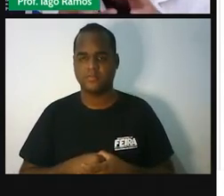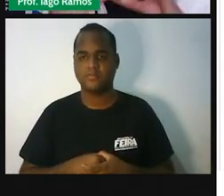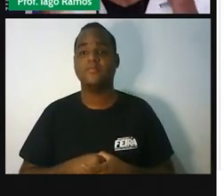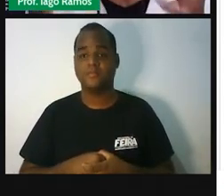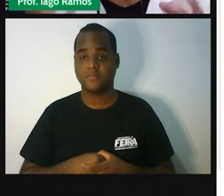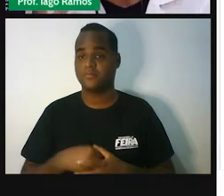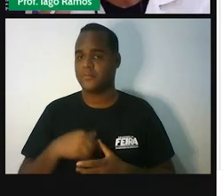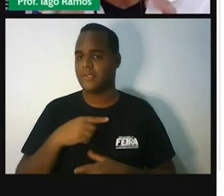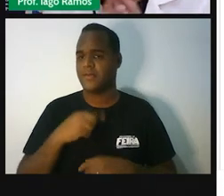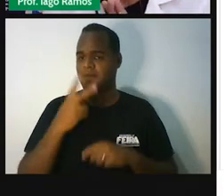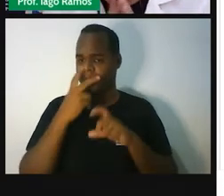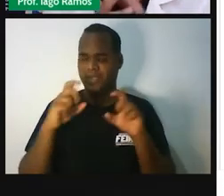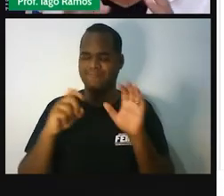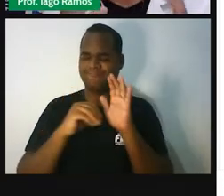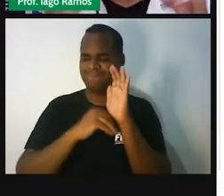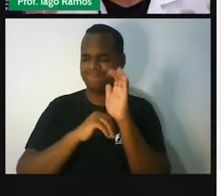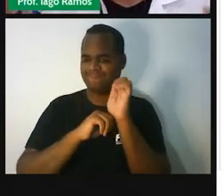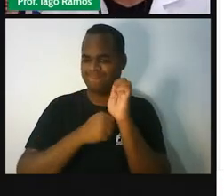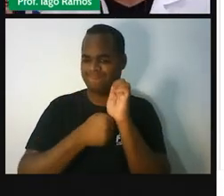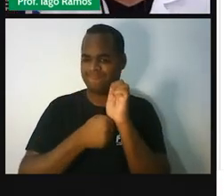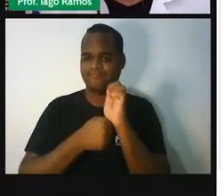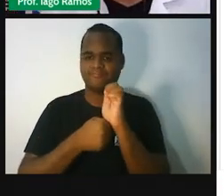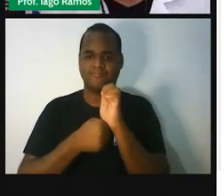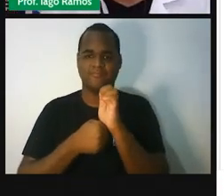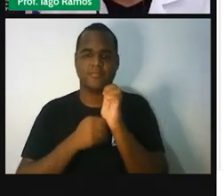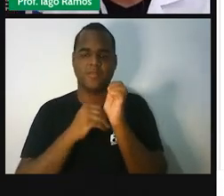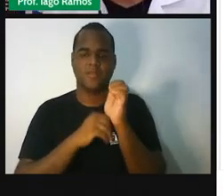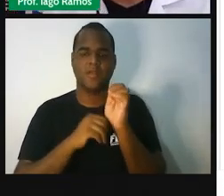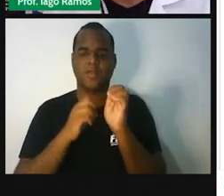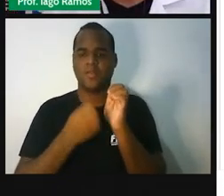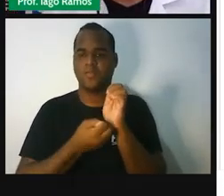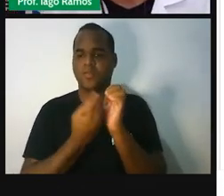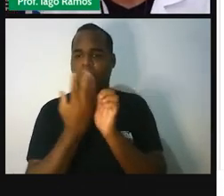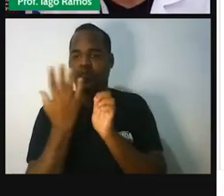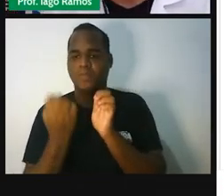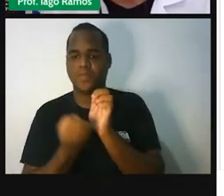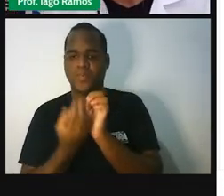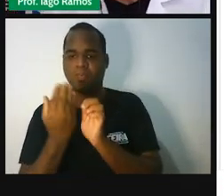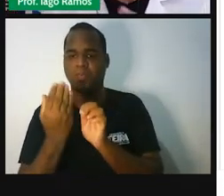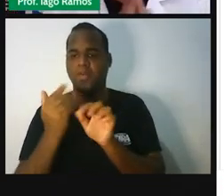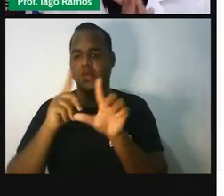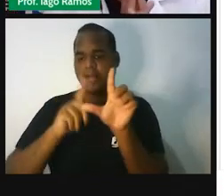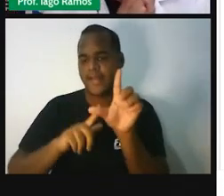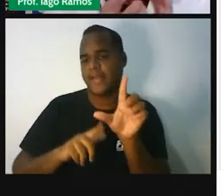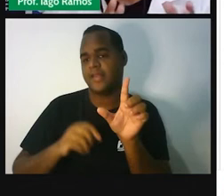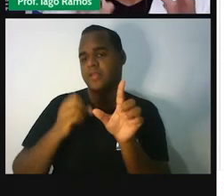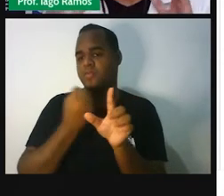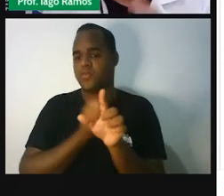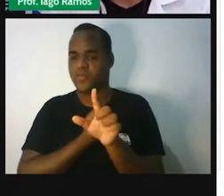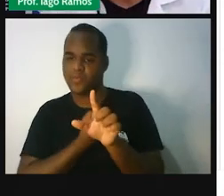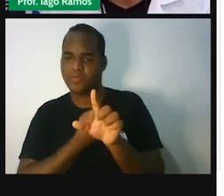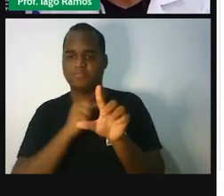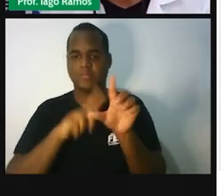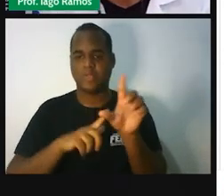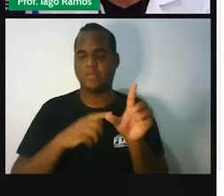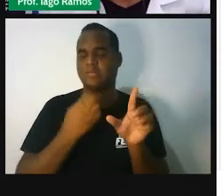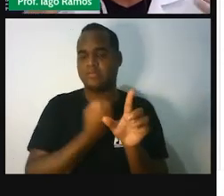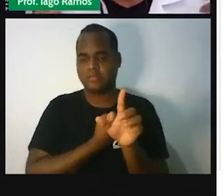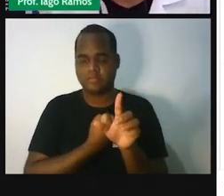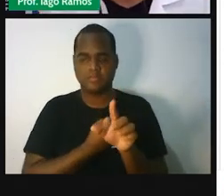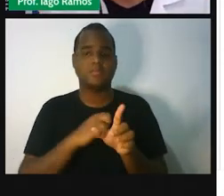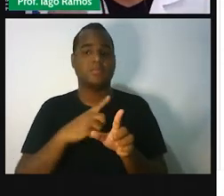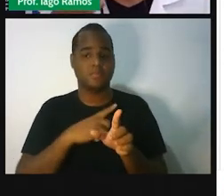é um código, né? É um código alfanumérico. O que é um código alfanumérico? Combina números com letras.